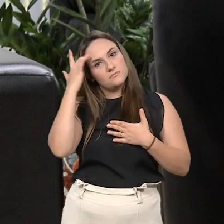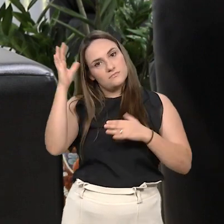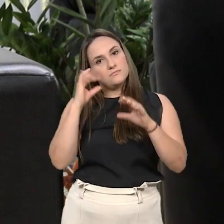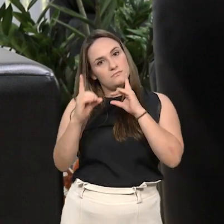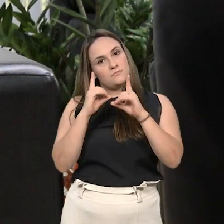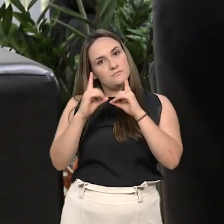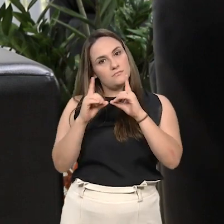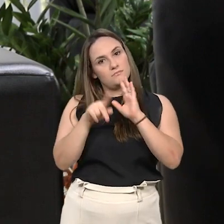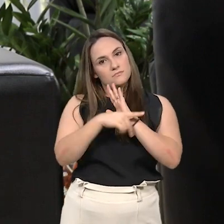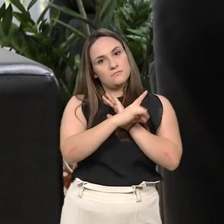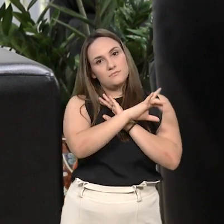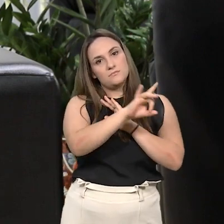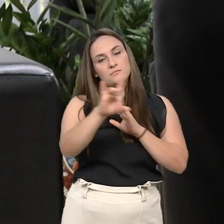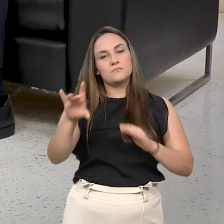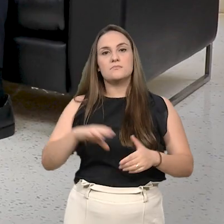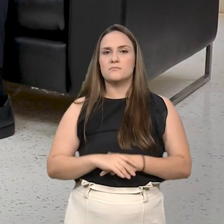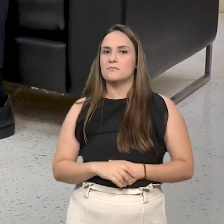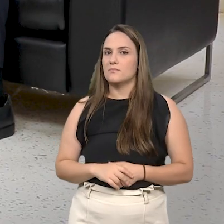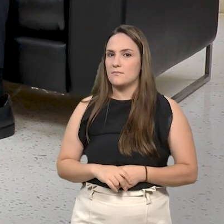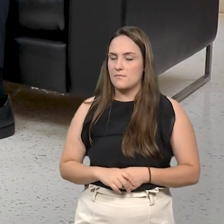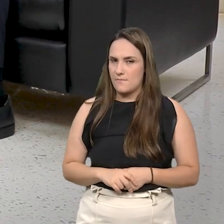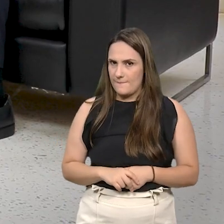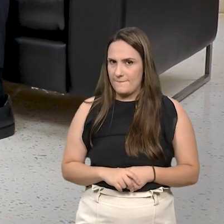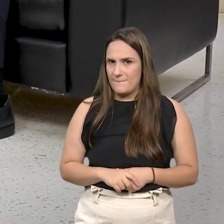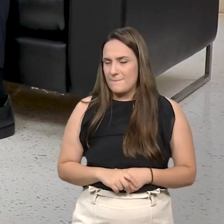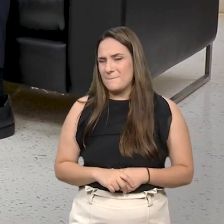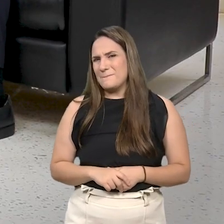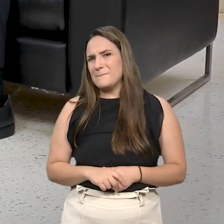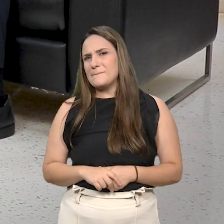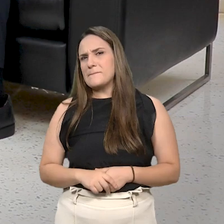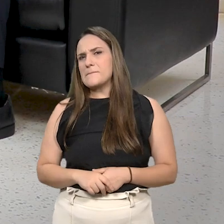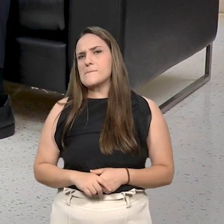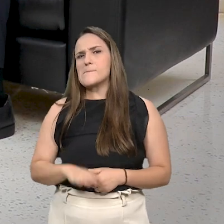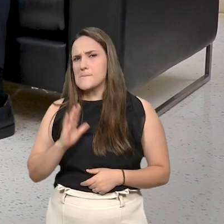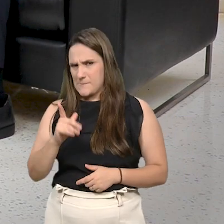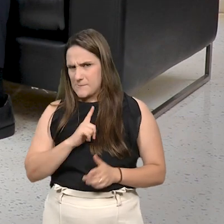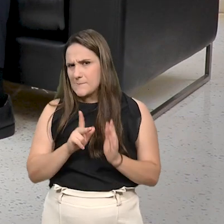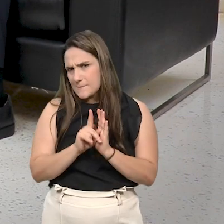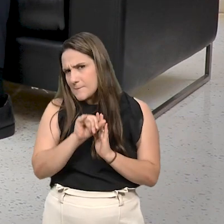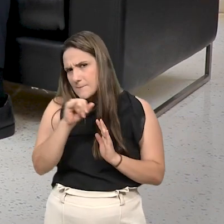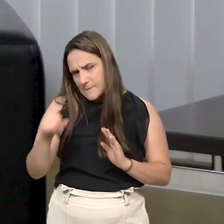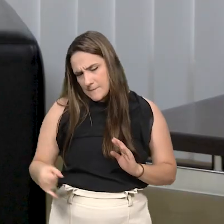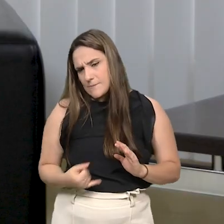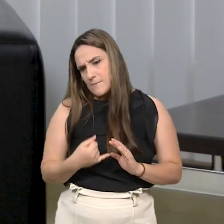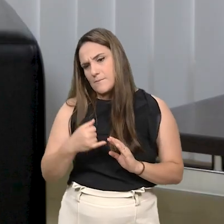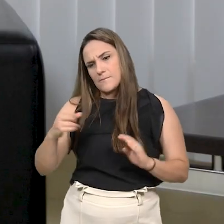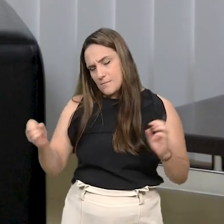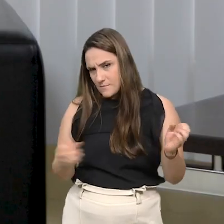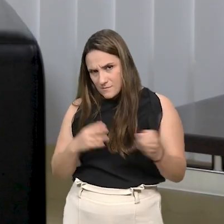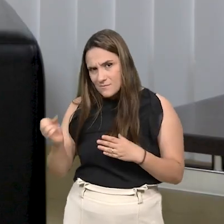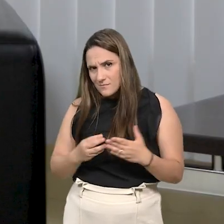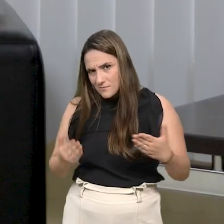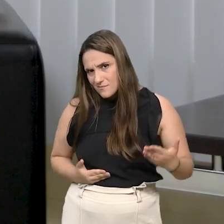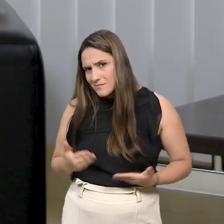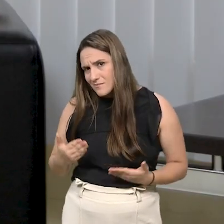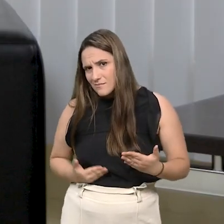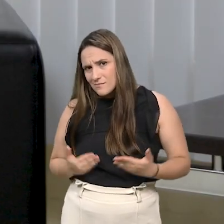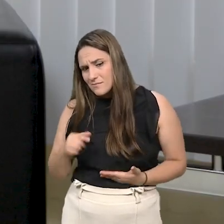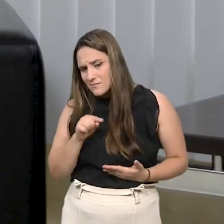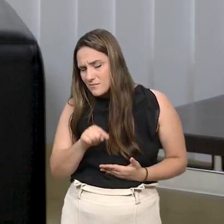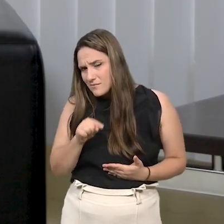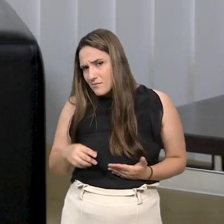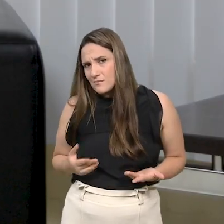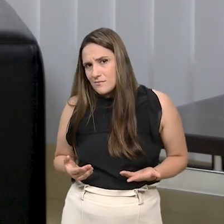o diálogo em relação aos atores. E existem projetos para inovar o serviço que já